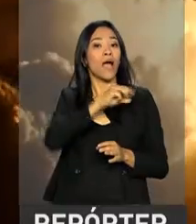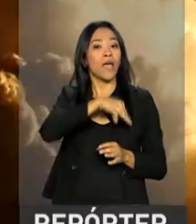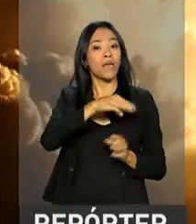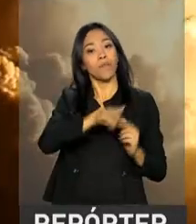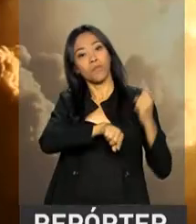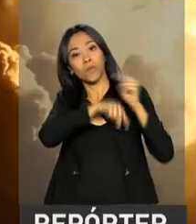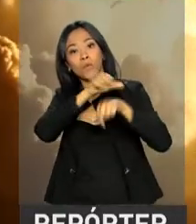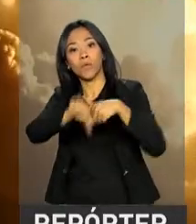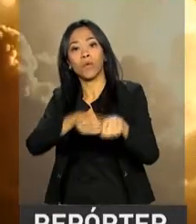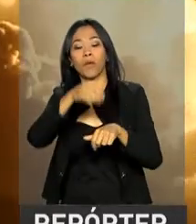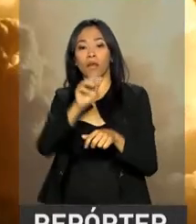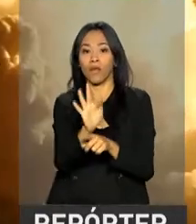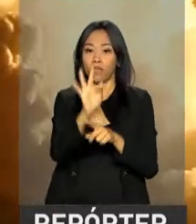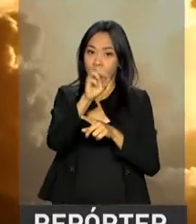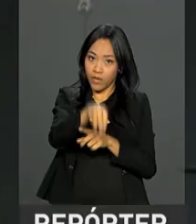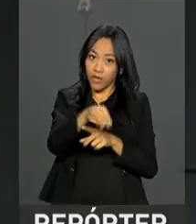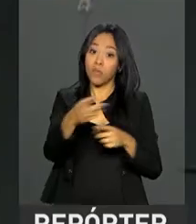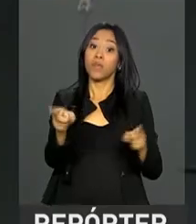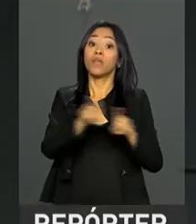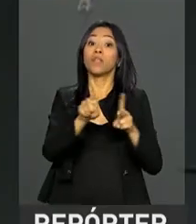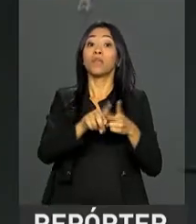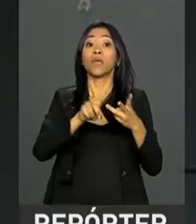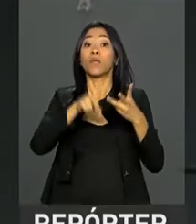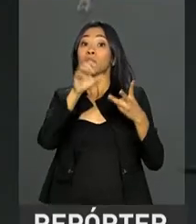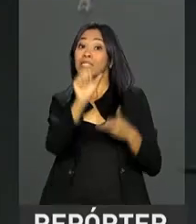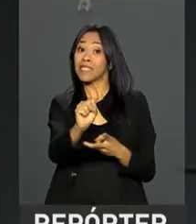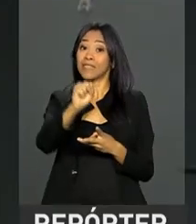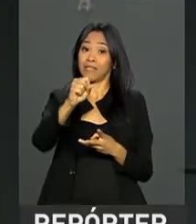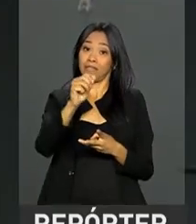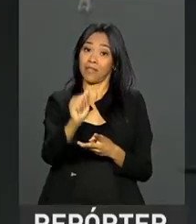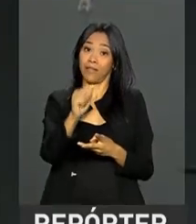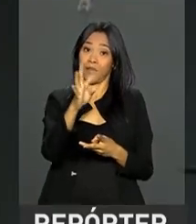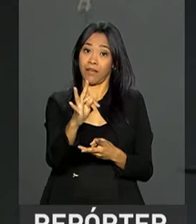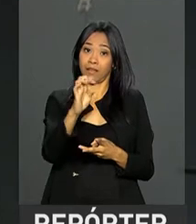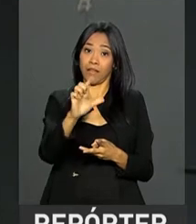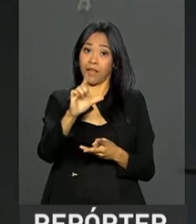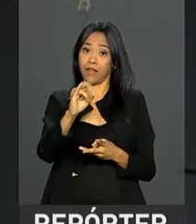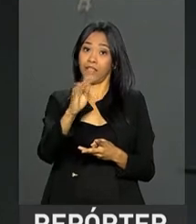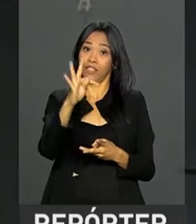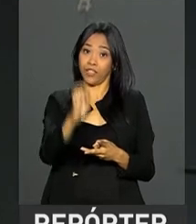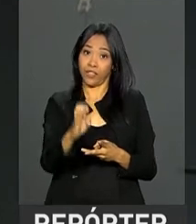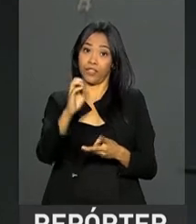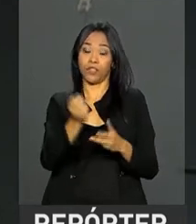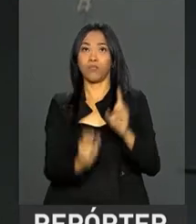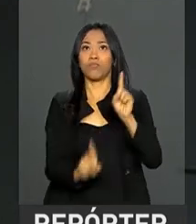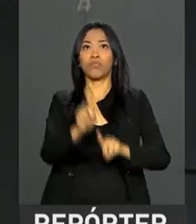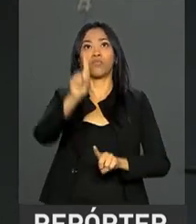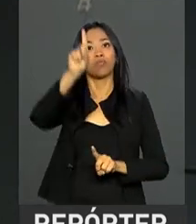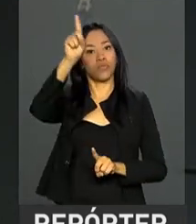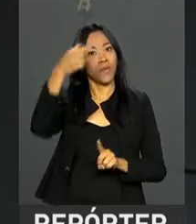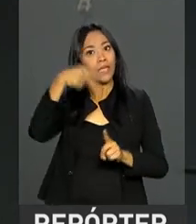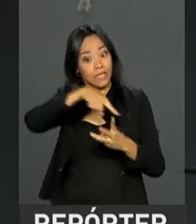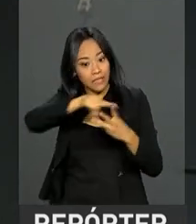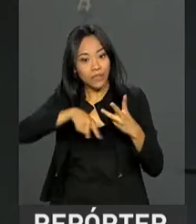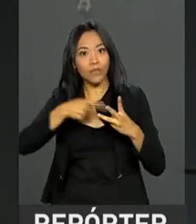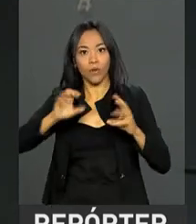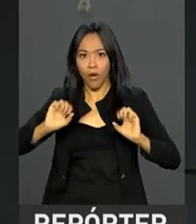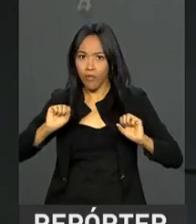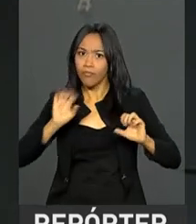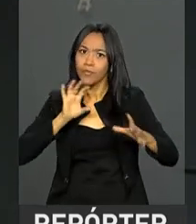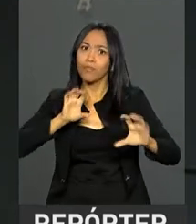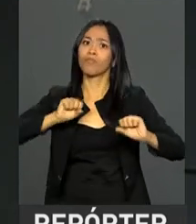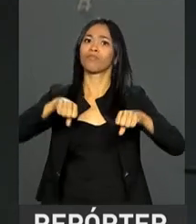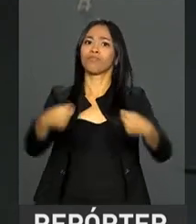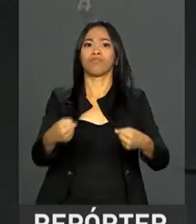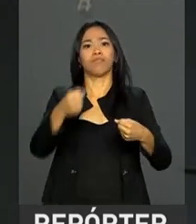geoestacionário do país o que segundo kassab põe o brasil na vanguarda da tecnologia de telecomunicações no mundo ainda